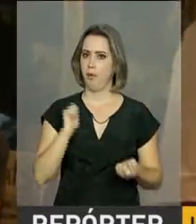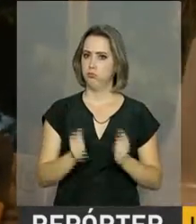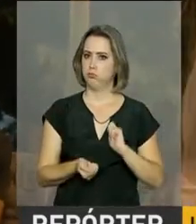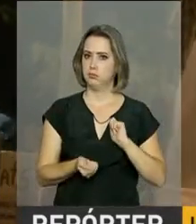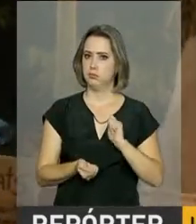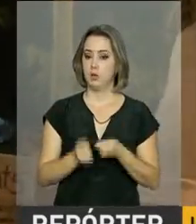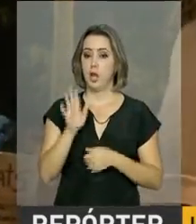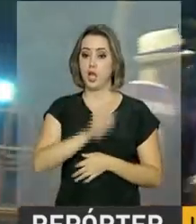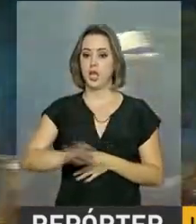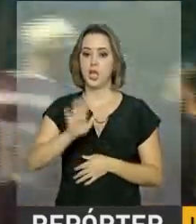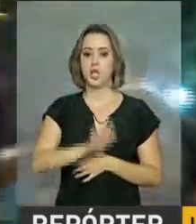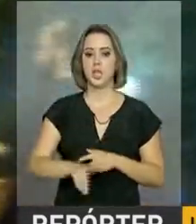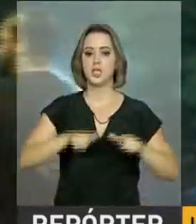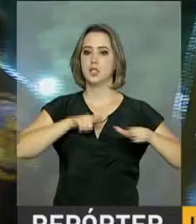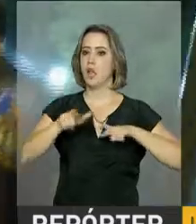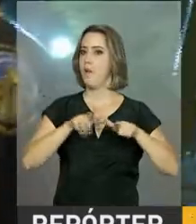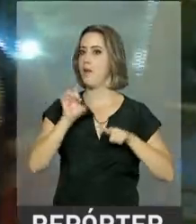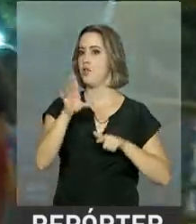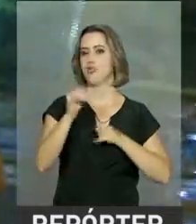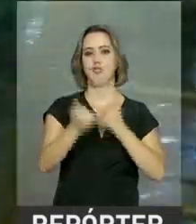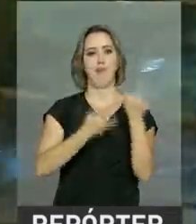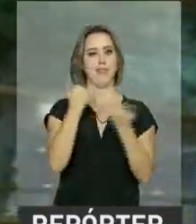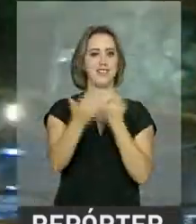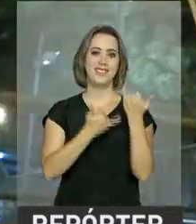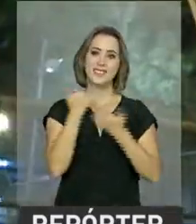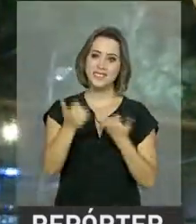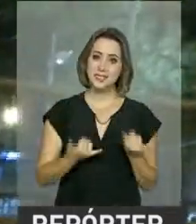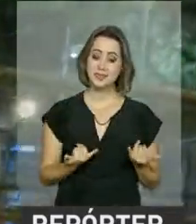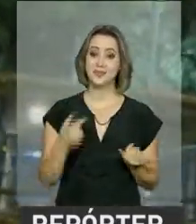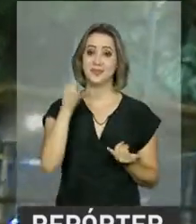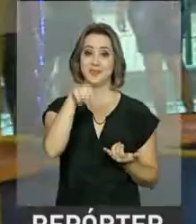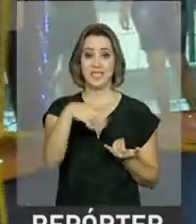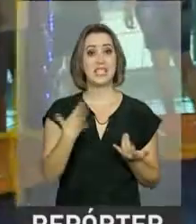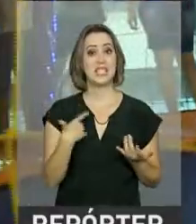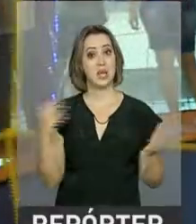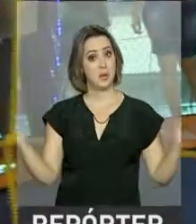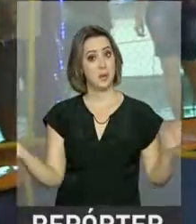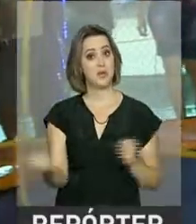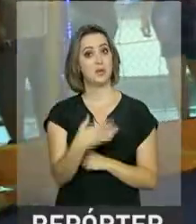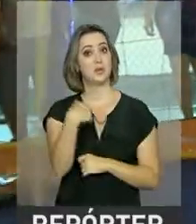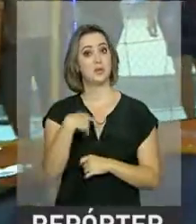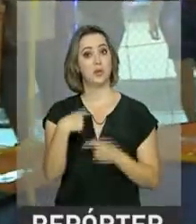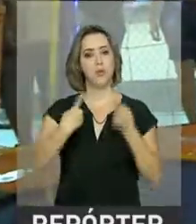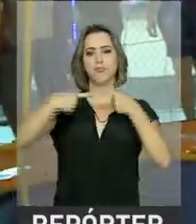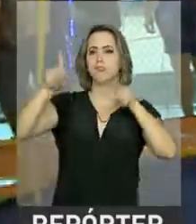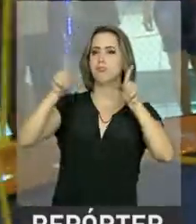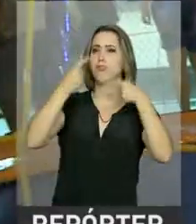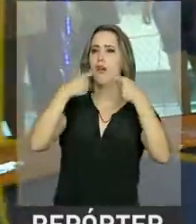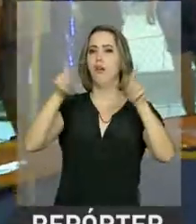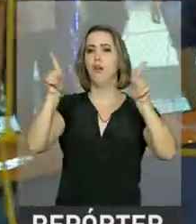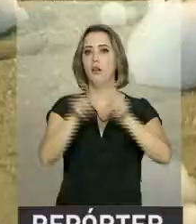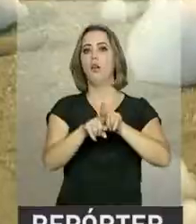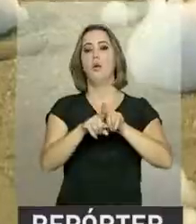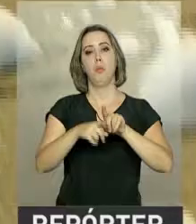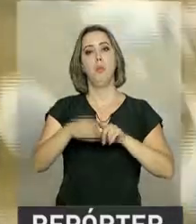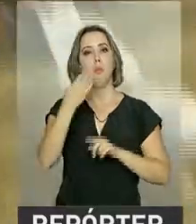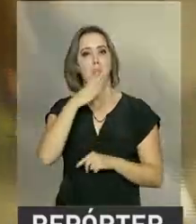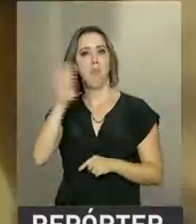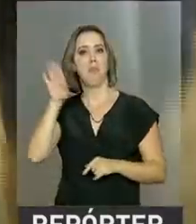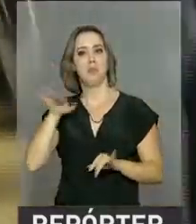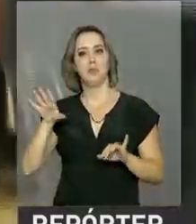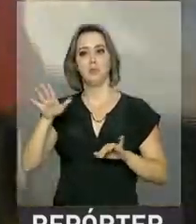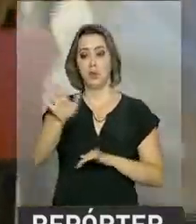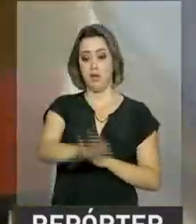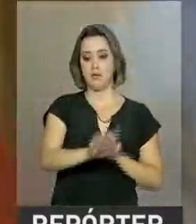Crianças trabalhando só se for na brincadeira. É com esse enredo que o bloco carioca Catalatas promete embalar os